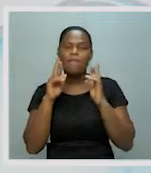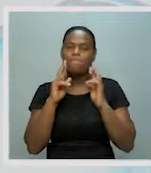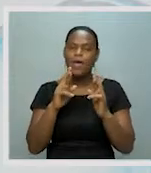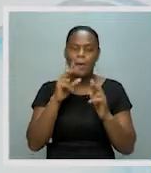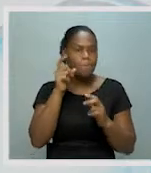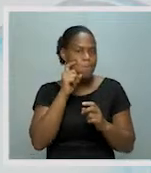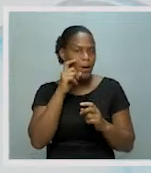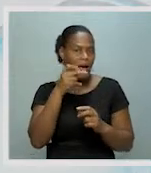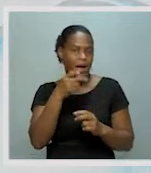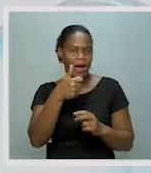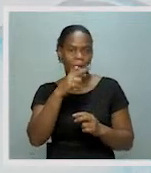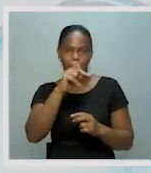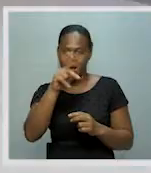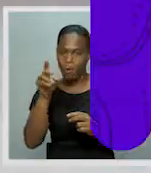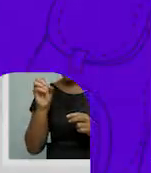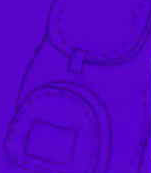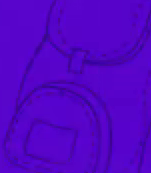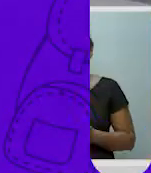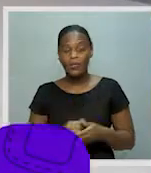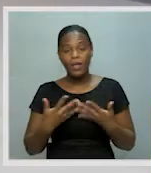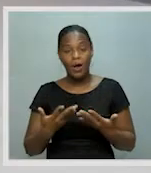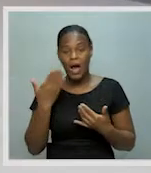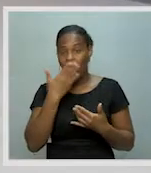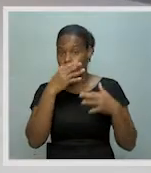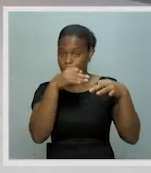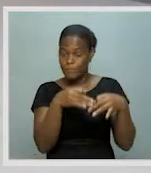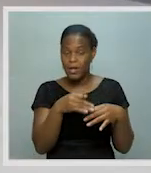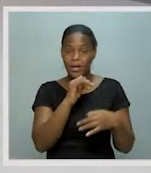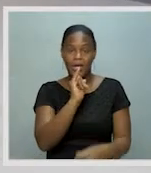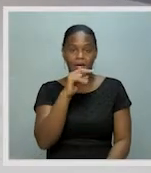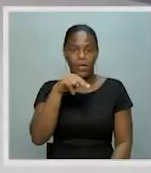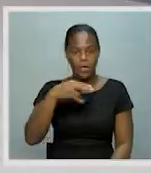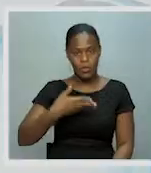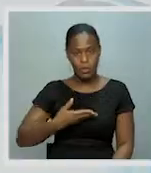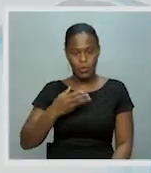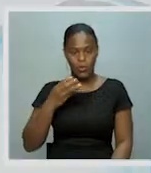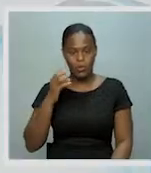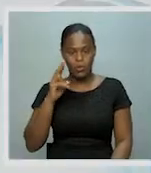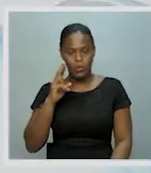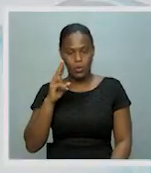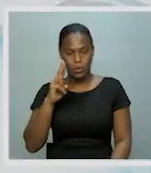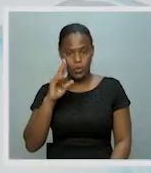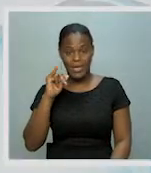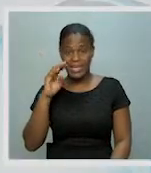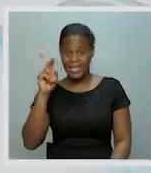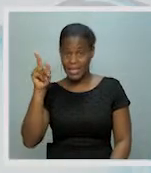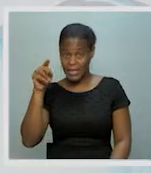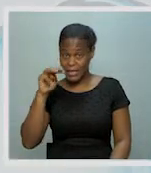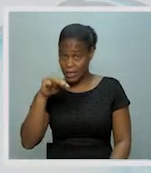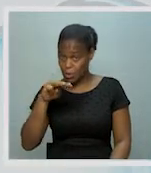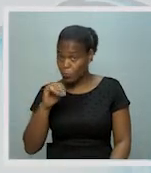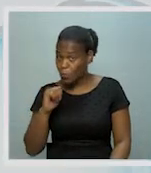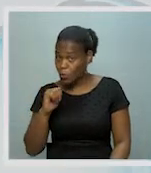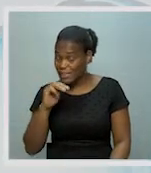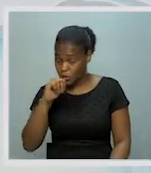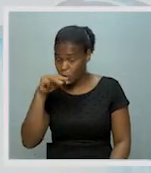o patriarca Abraão. E para terminar, o hinduísmo. Aí sim, o hinduísmo é uma